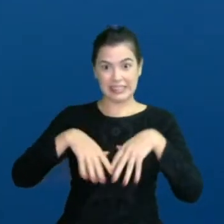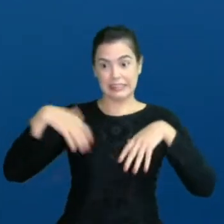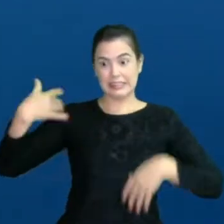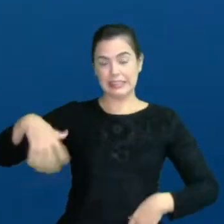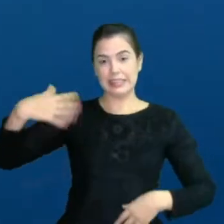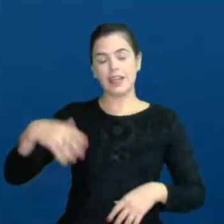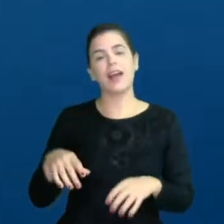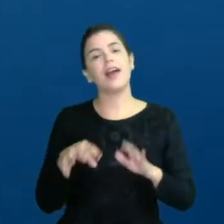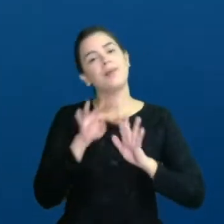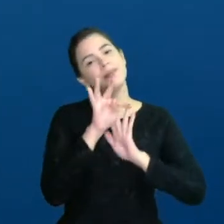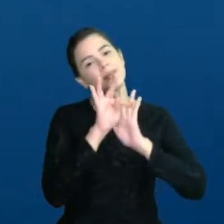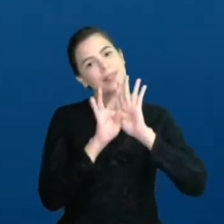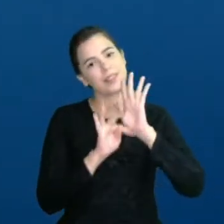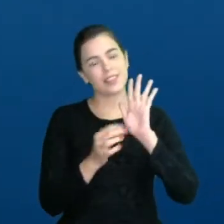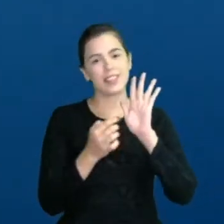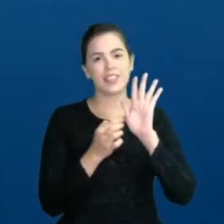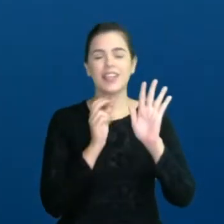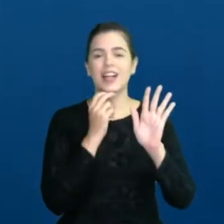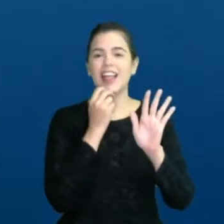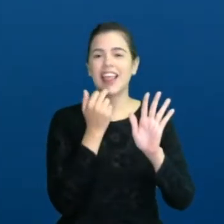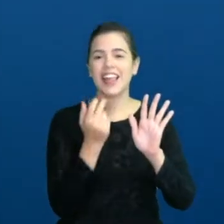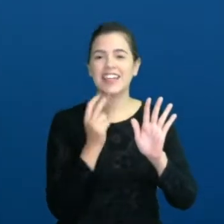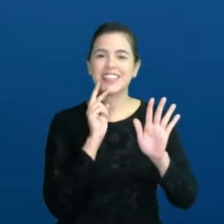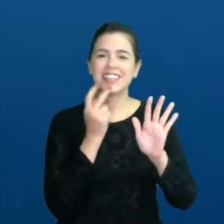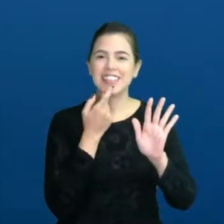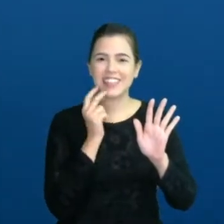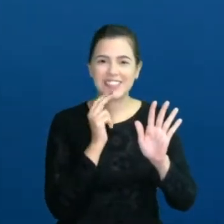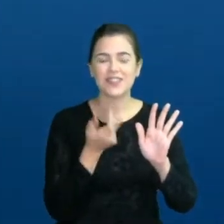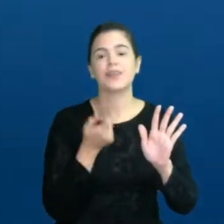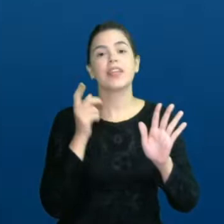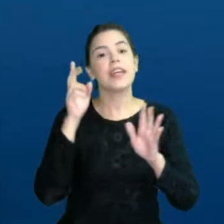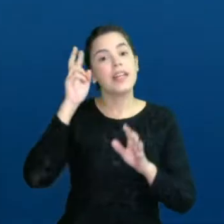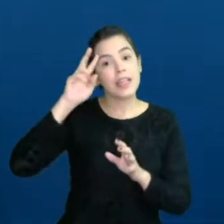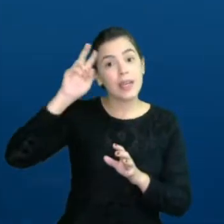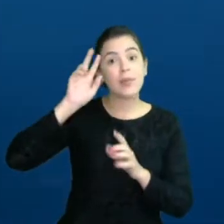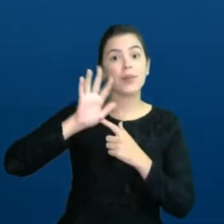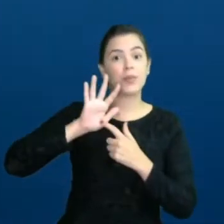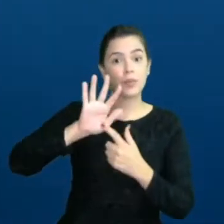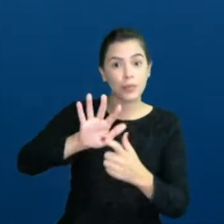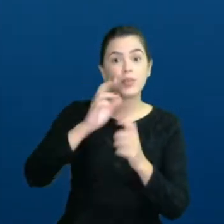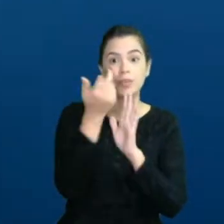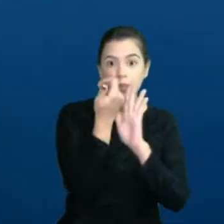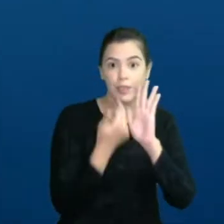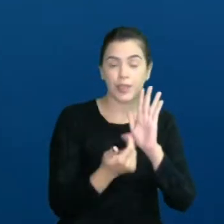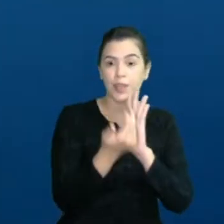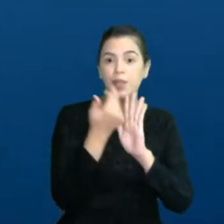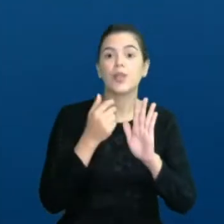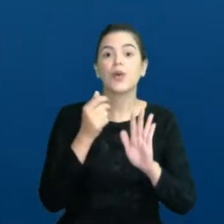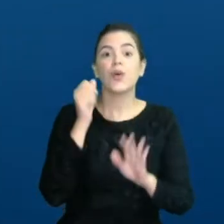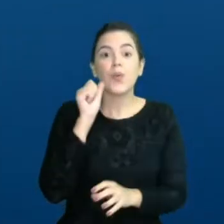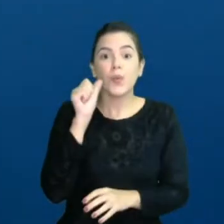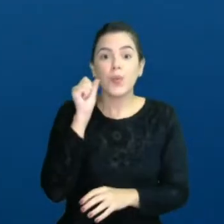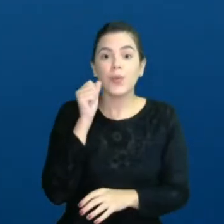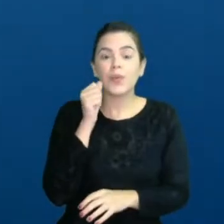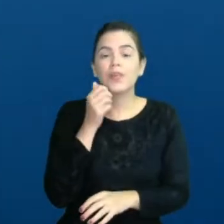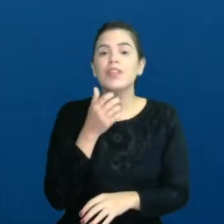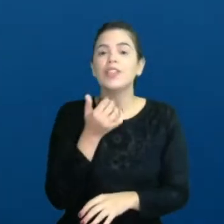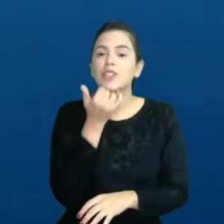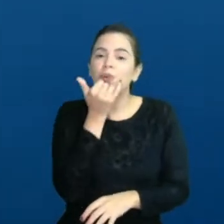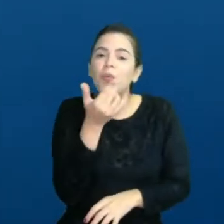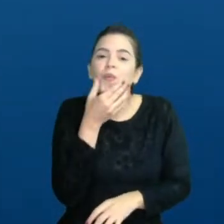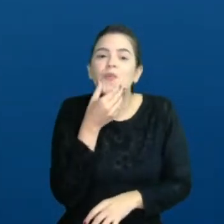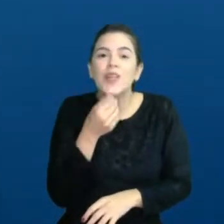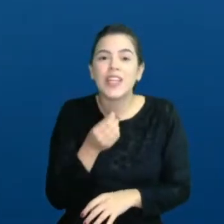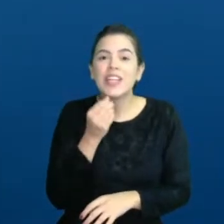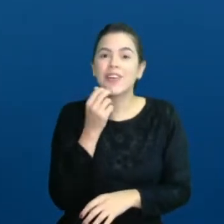esse texto é um trava-línguas. Lembra que tia mostrou para vocês lá o desenho do menino travando a língua? Esses